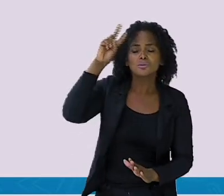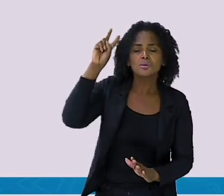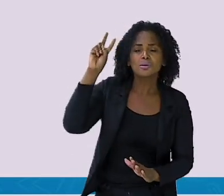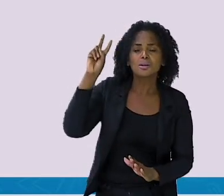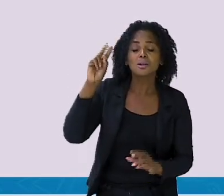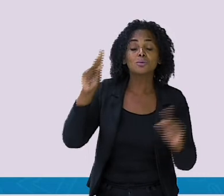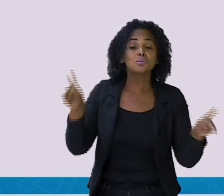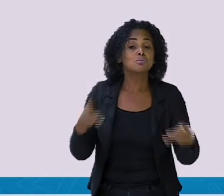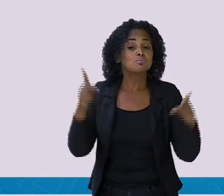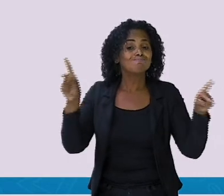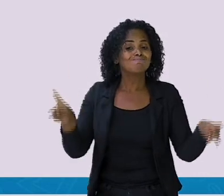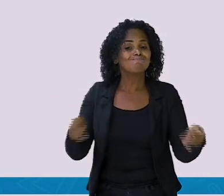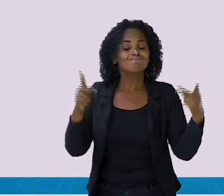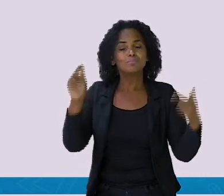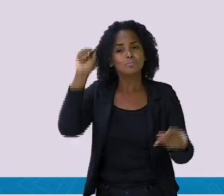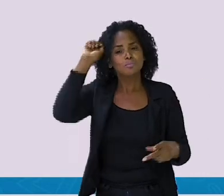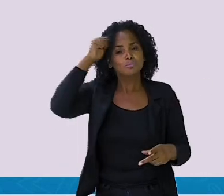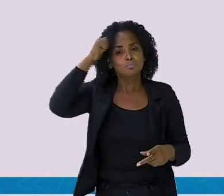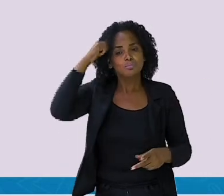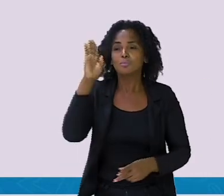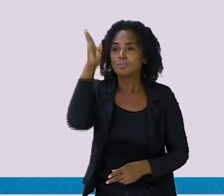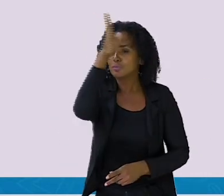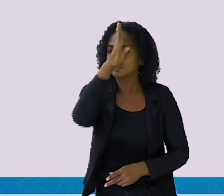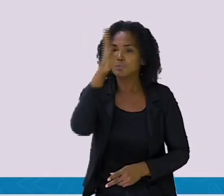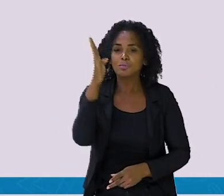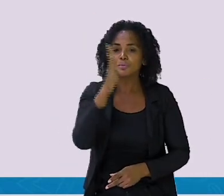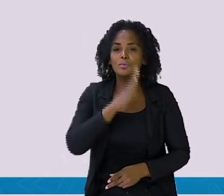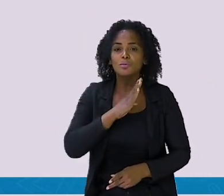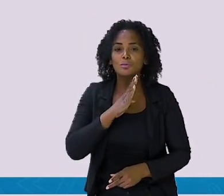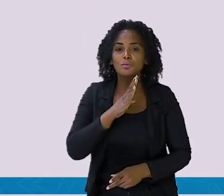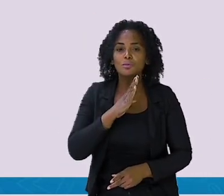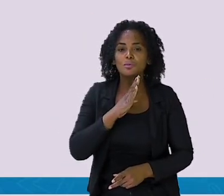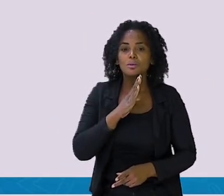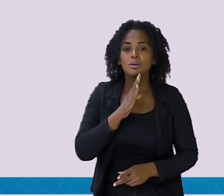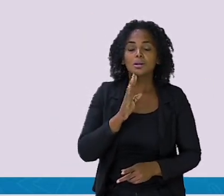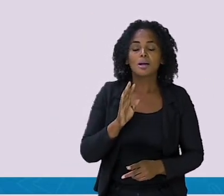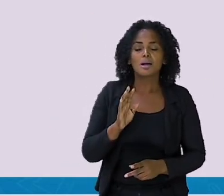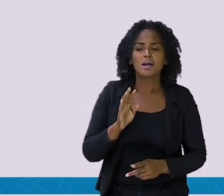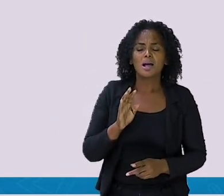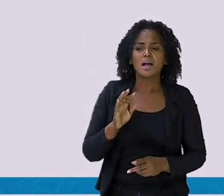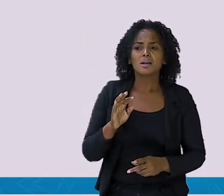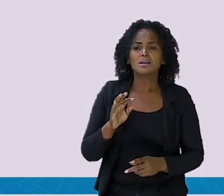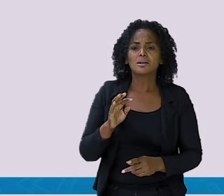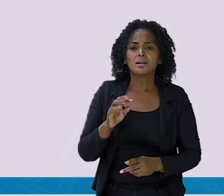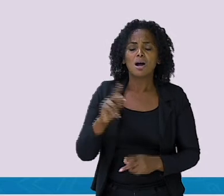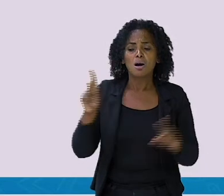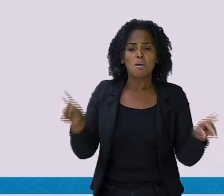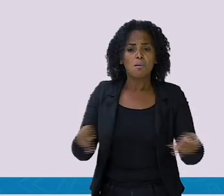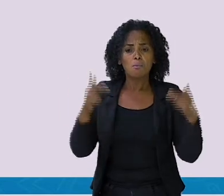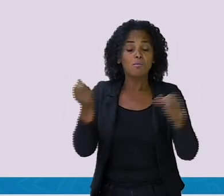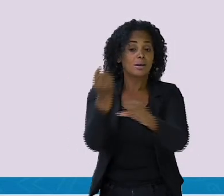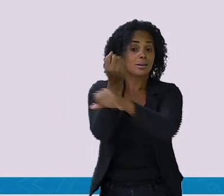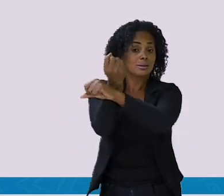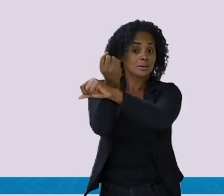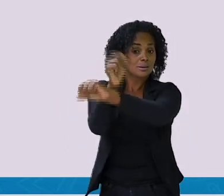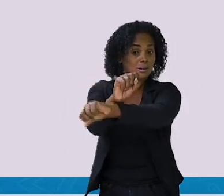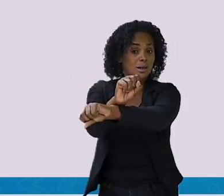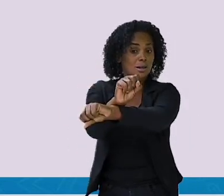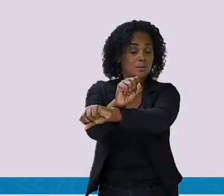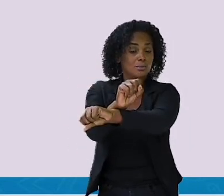foi transportada para a época do descobrimento do Brasil. Ela nos relata a história de